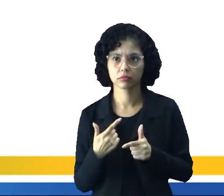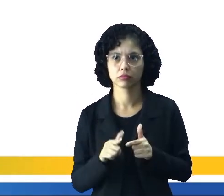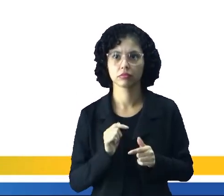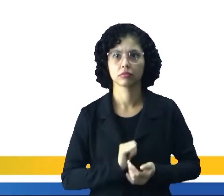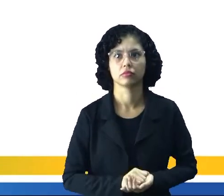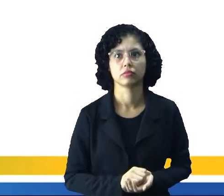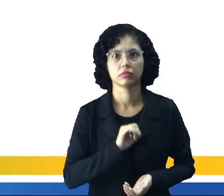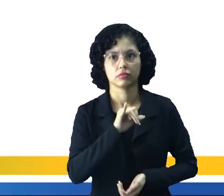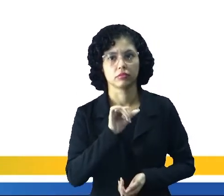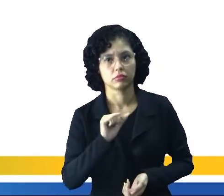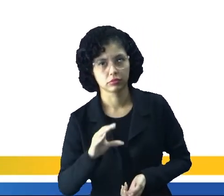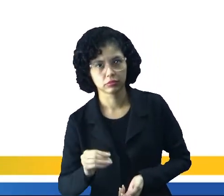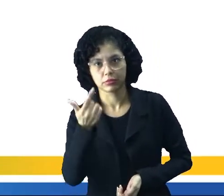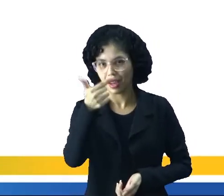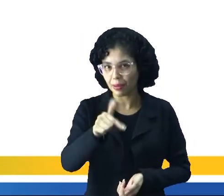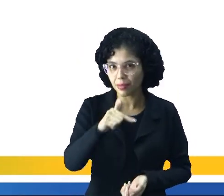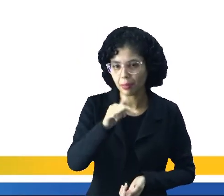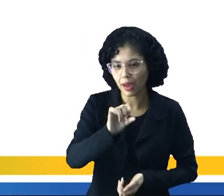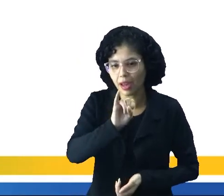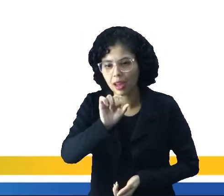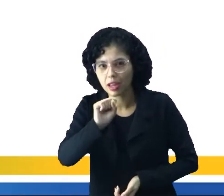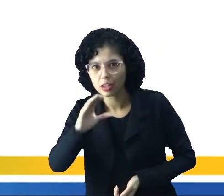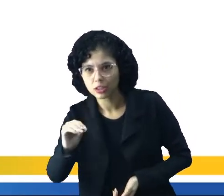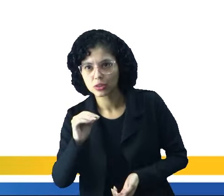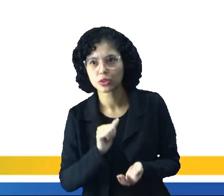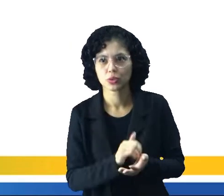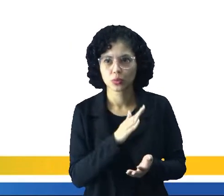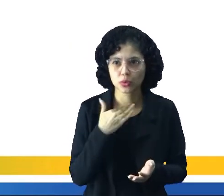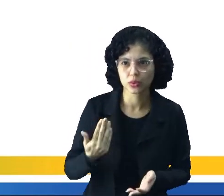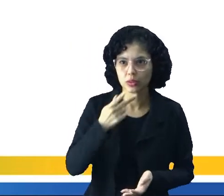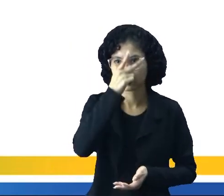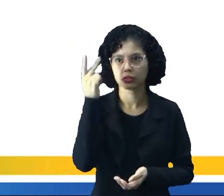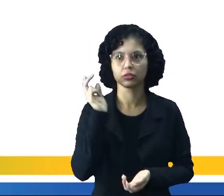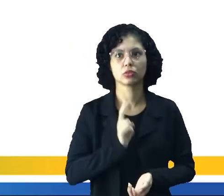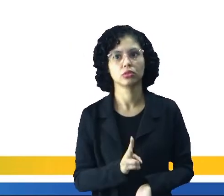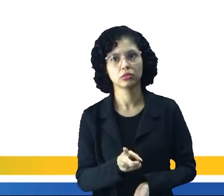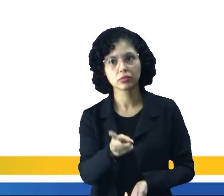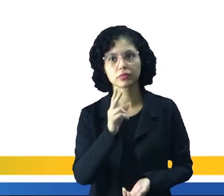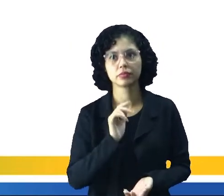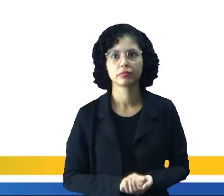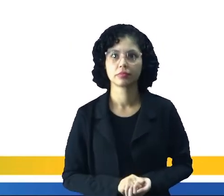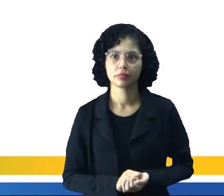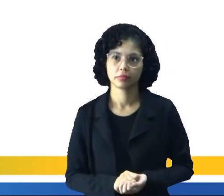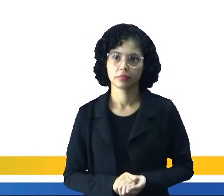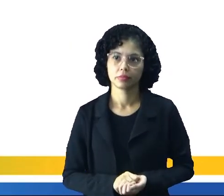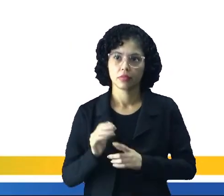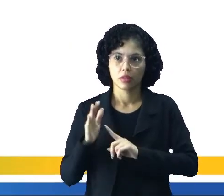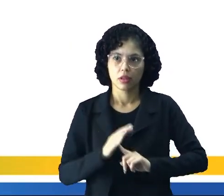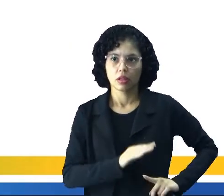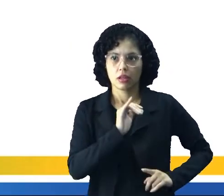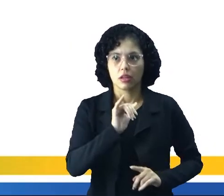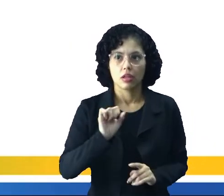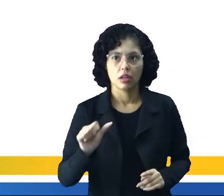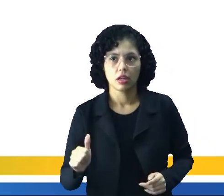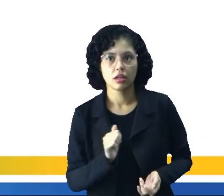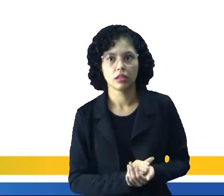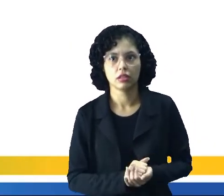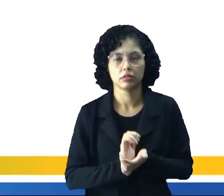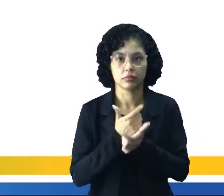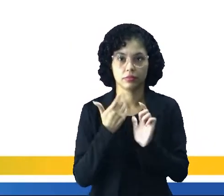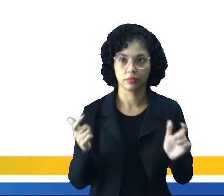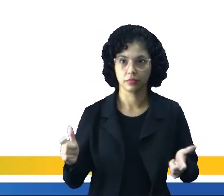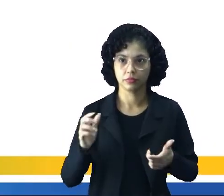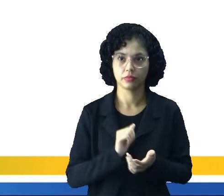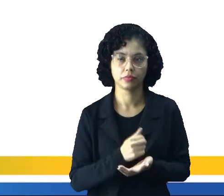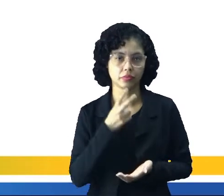ó, isso tá matando muita gente, tá ficando comum, depressão, isso é